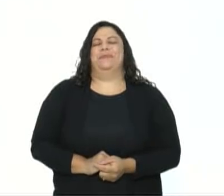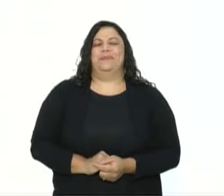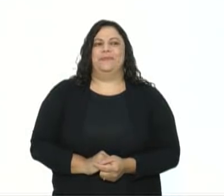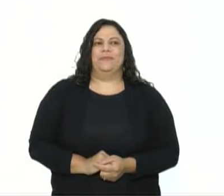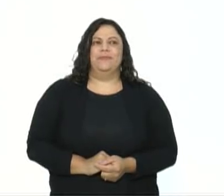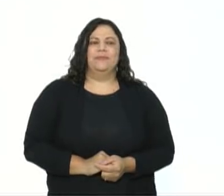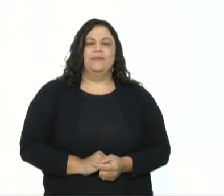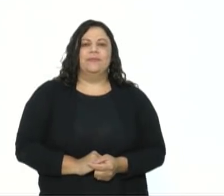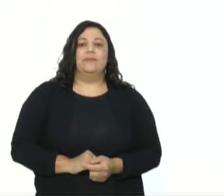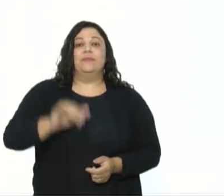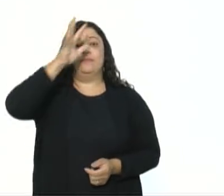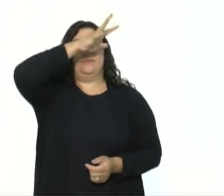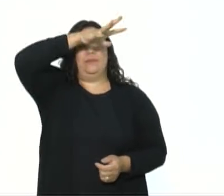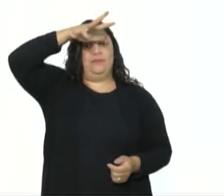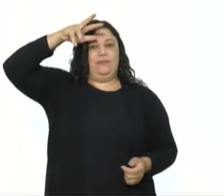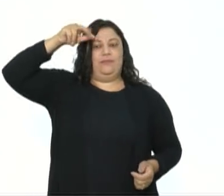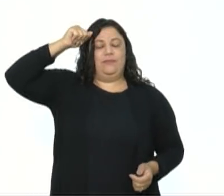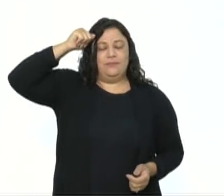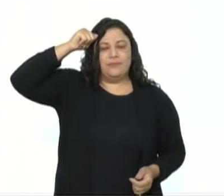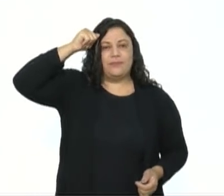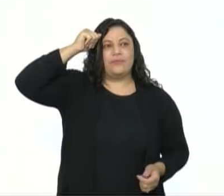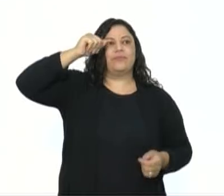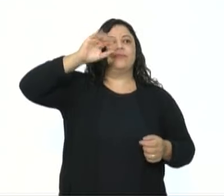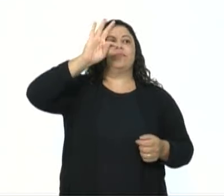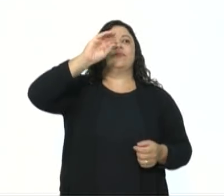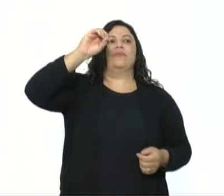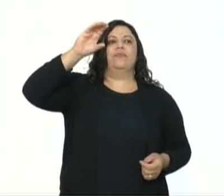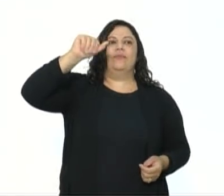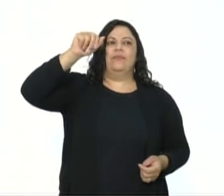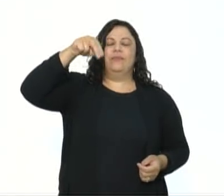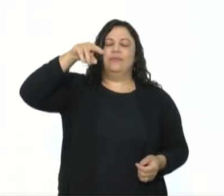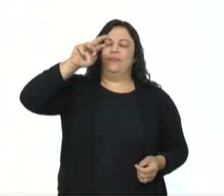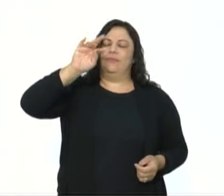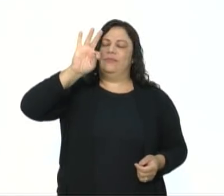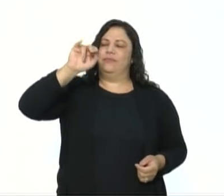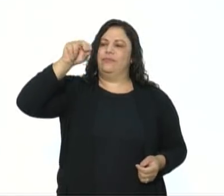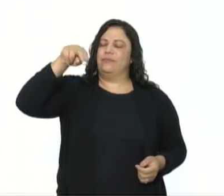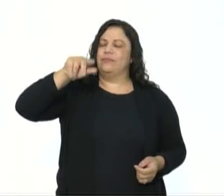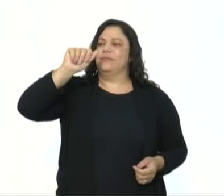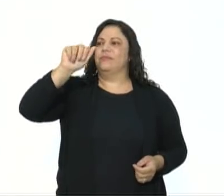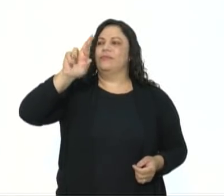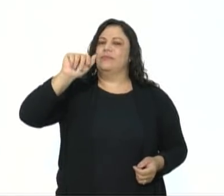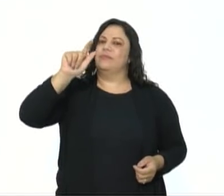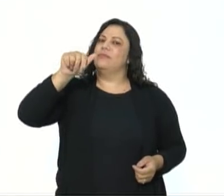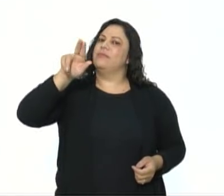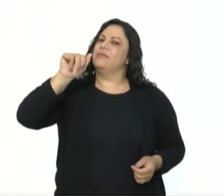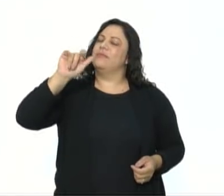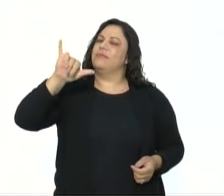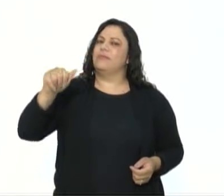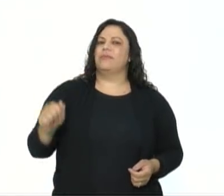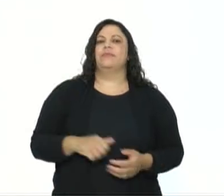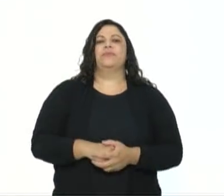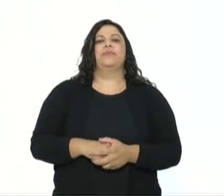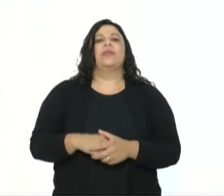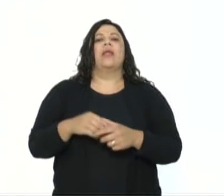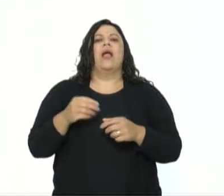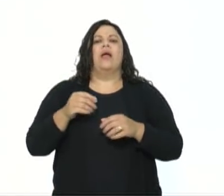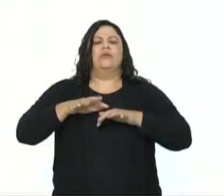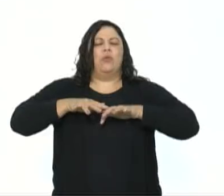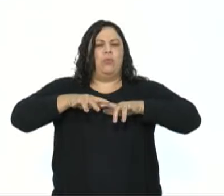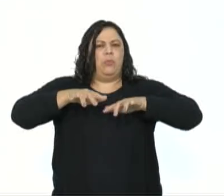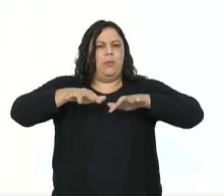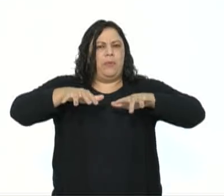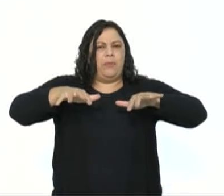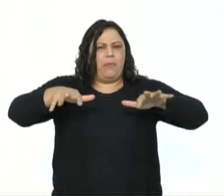Amazonas, Tocantins e Araguaia. O mexilhão dourado é uma das 3 espécies exóticas invasoras que são alvos de planos de controle do